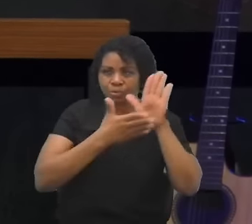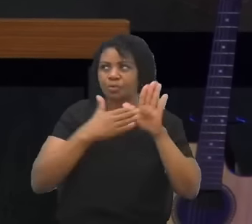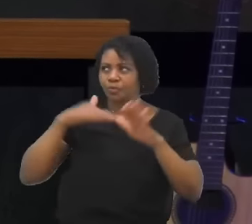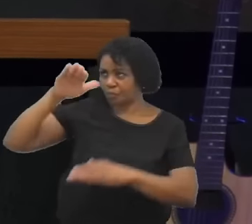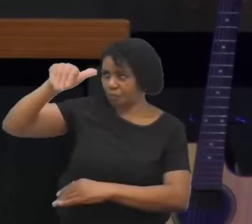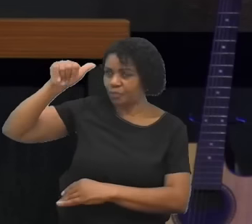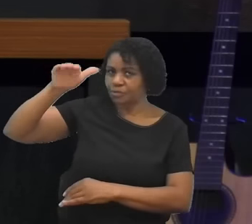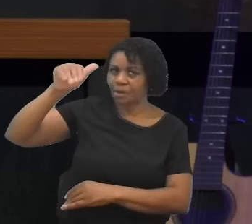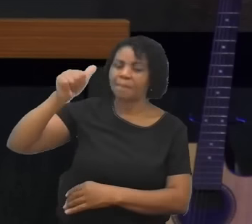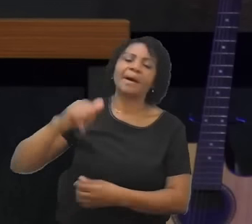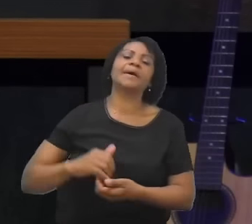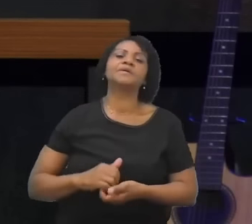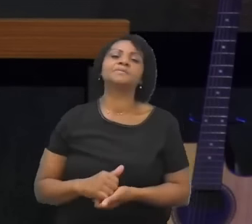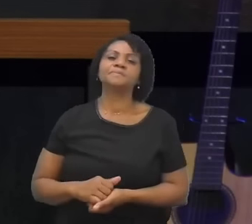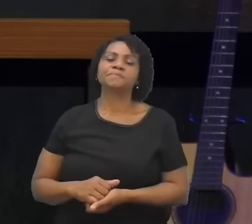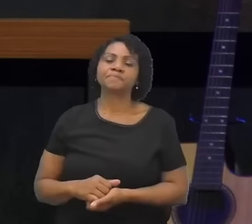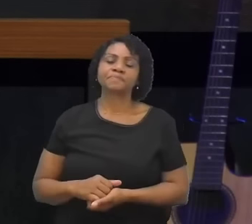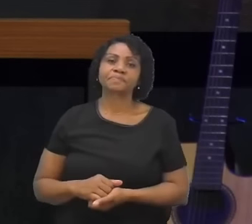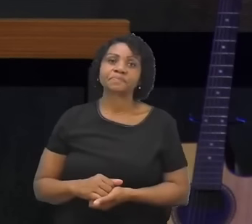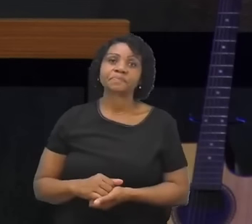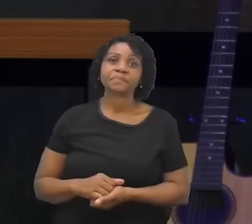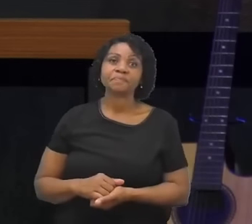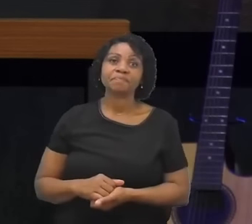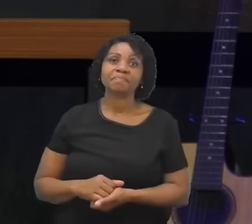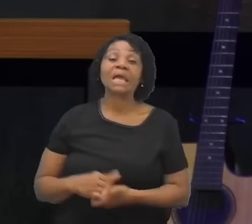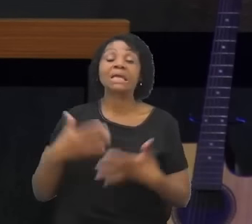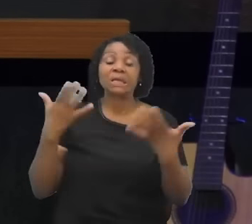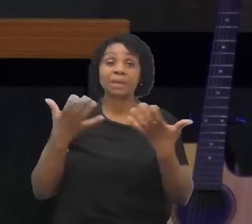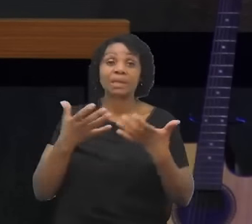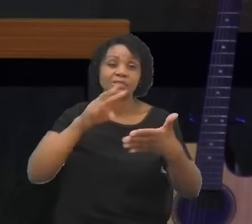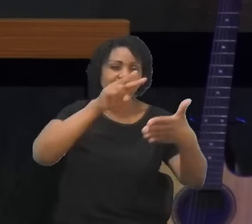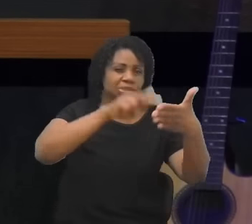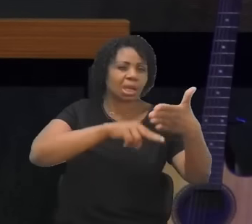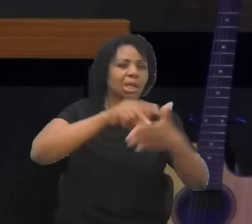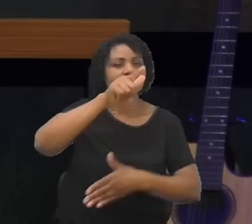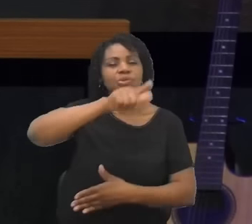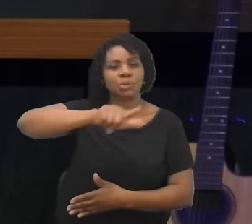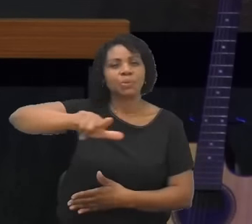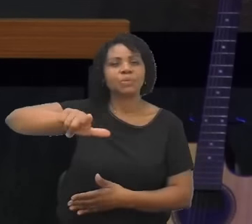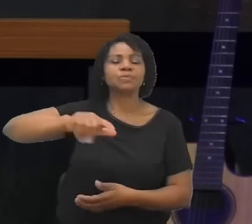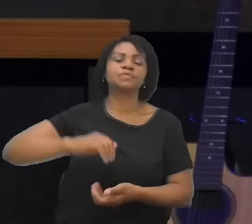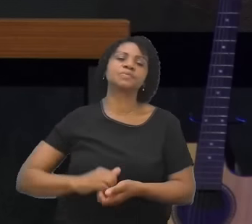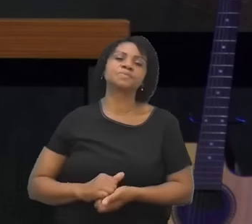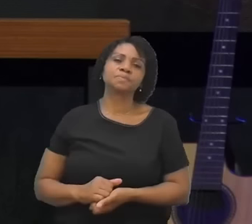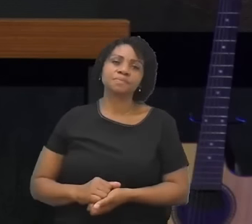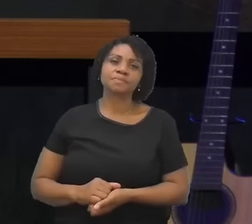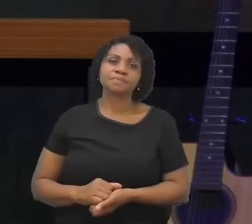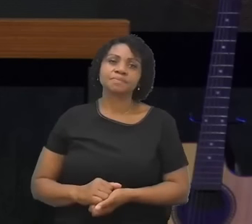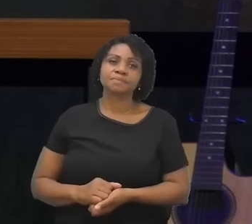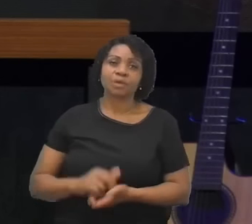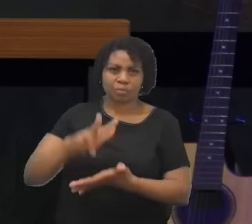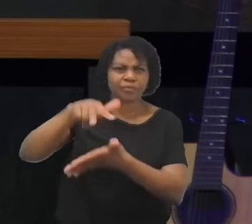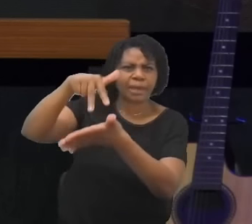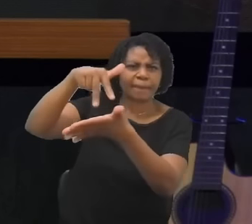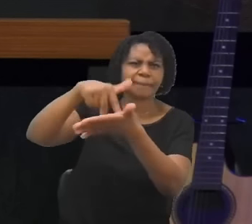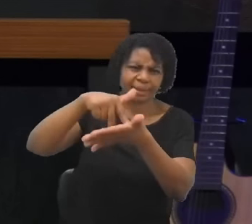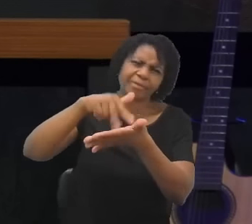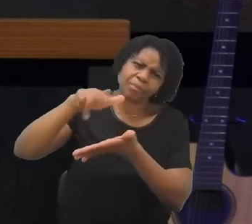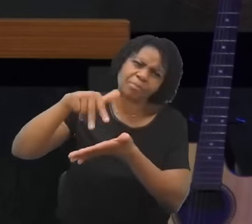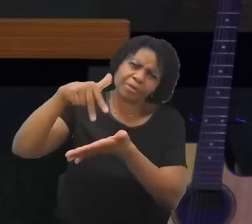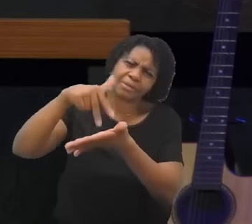cantar a música da sala do trono. E eu quero que você leia comigo de novo. E eu gostaria que você ficasse em pé para